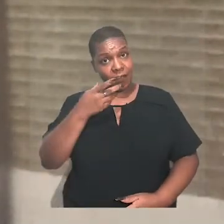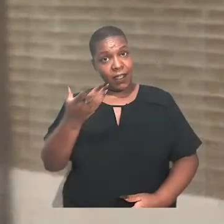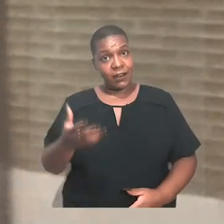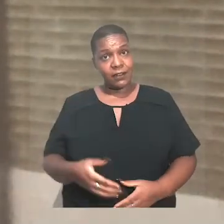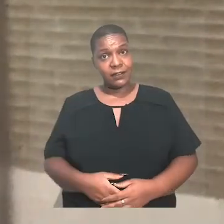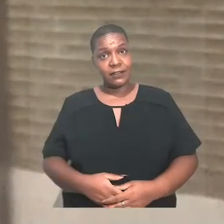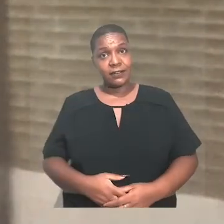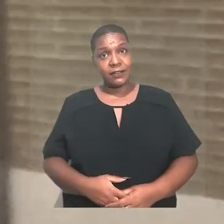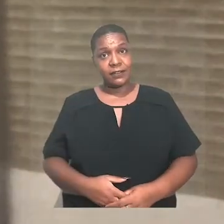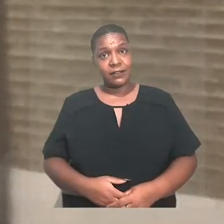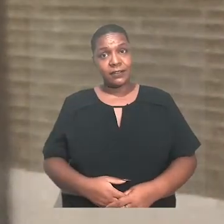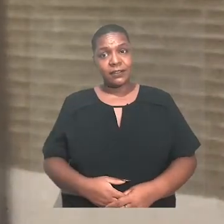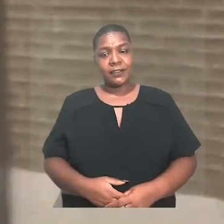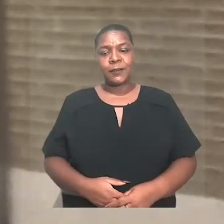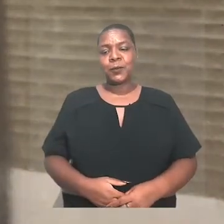Fala.